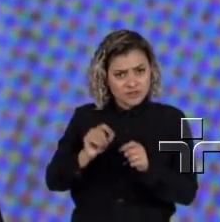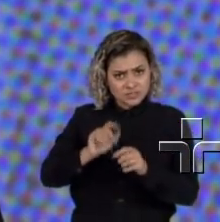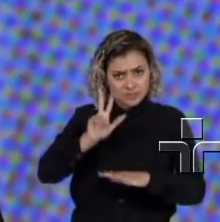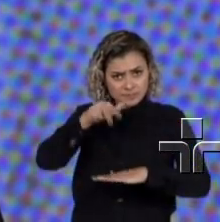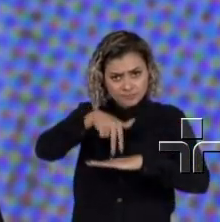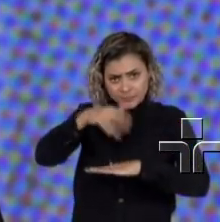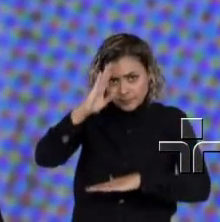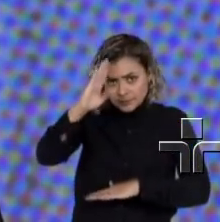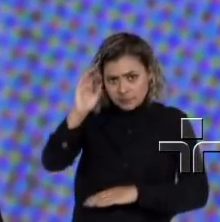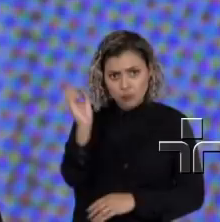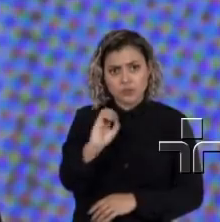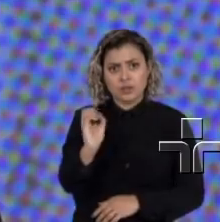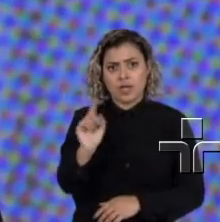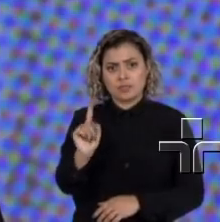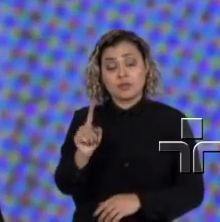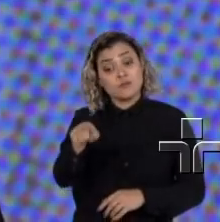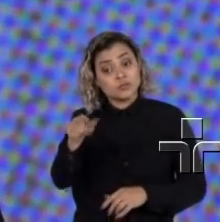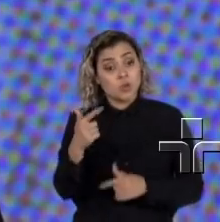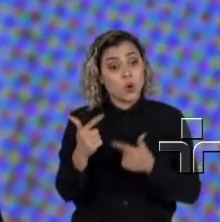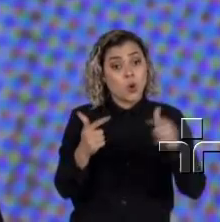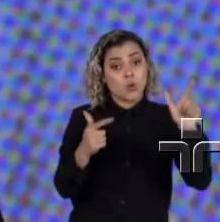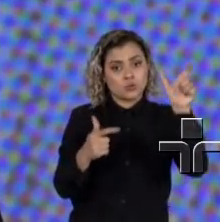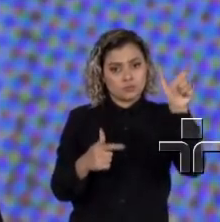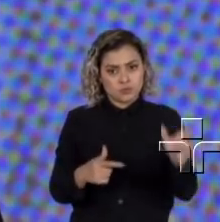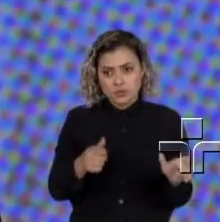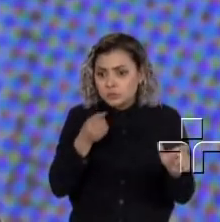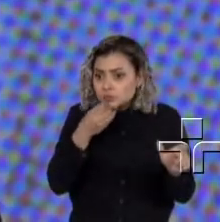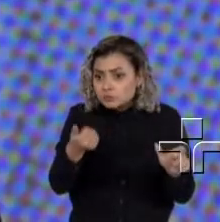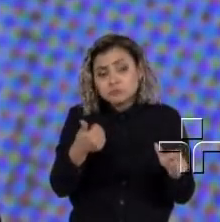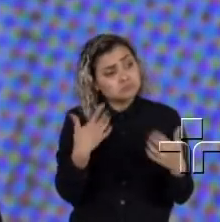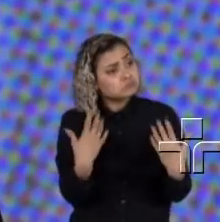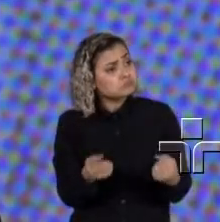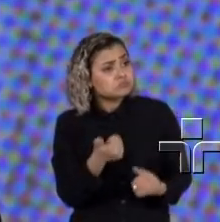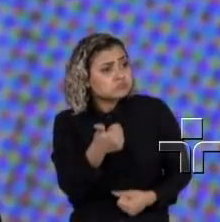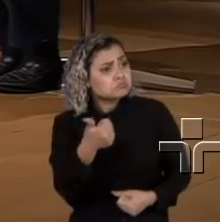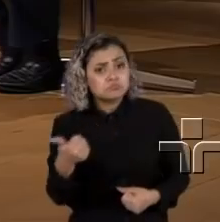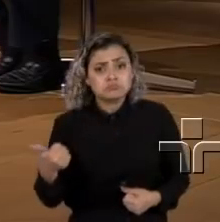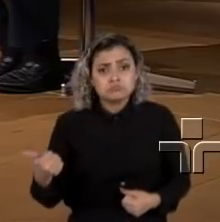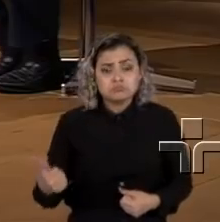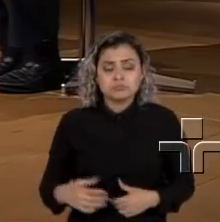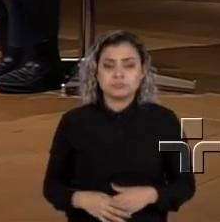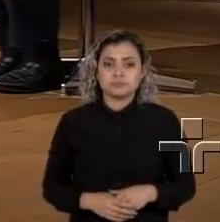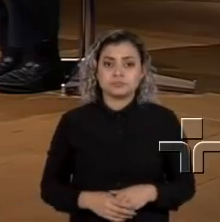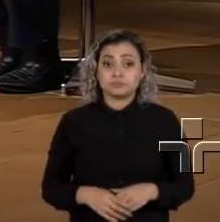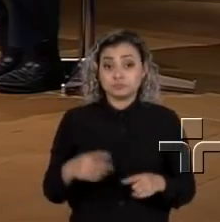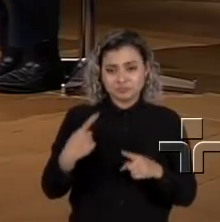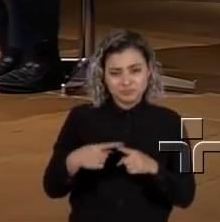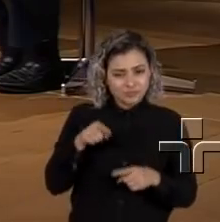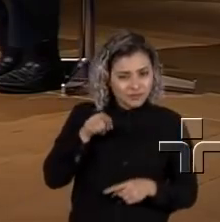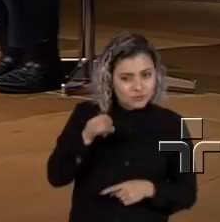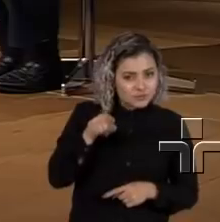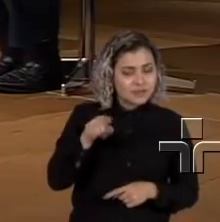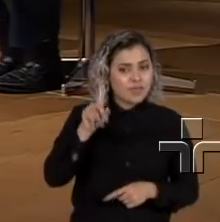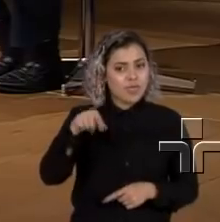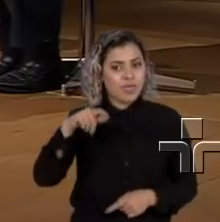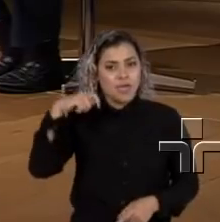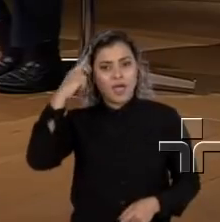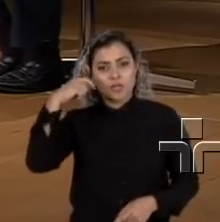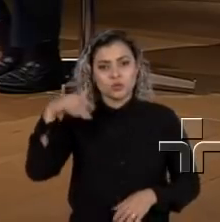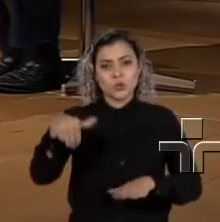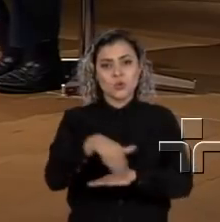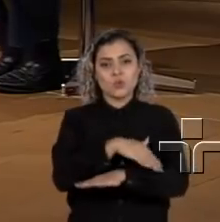protagonista, você vai fazer um outro papel. Tudo bem? Eu falei, tudo bem. Porque você é um ator